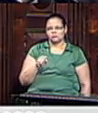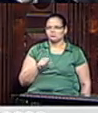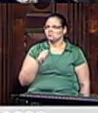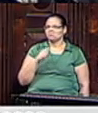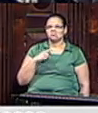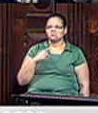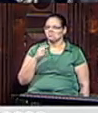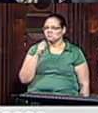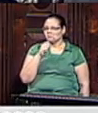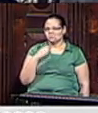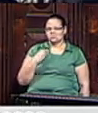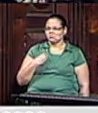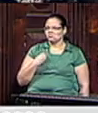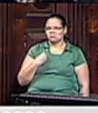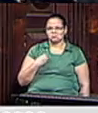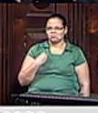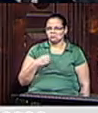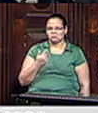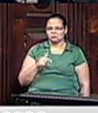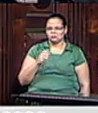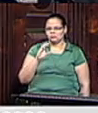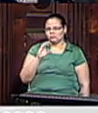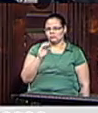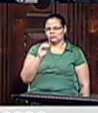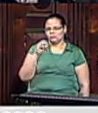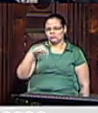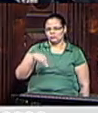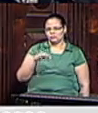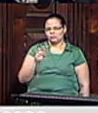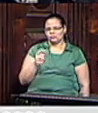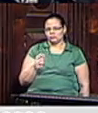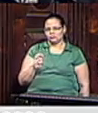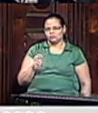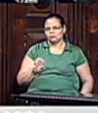Não está, deputado Conte Bittencourt.